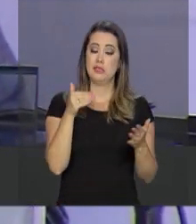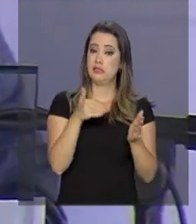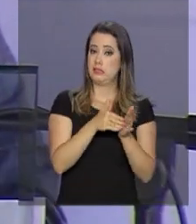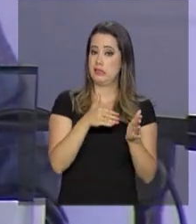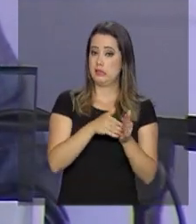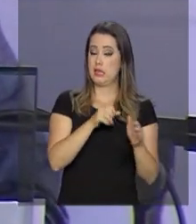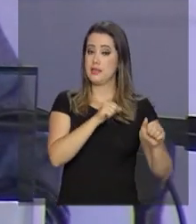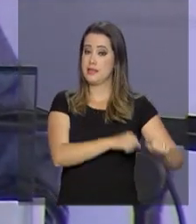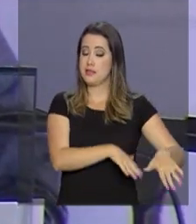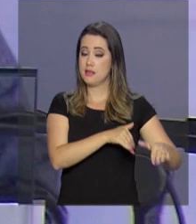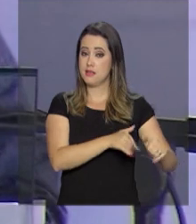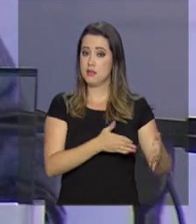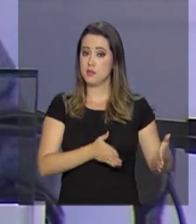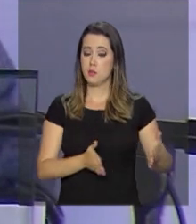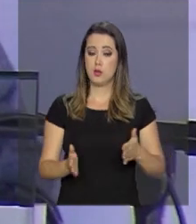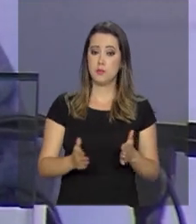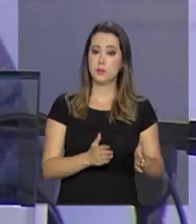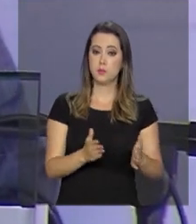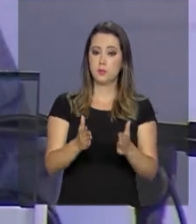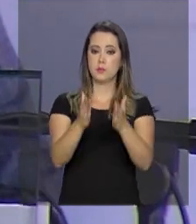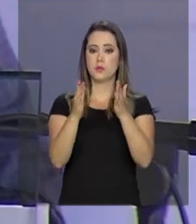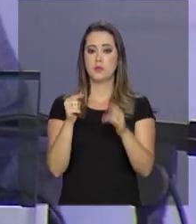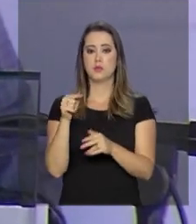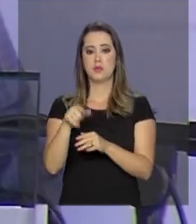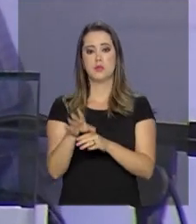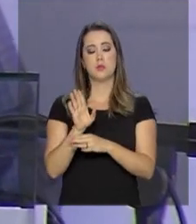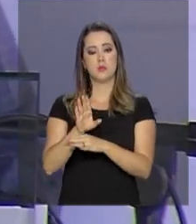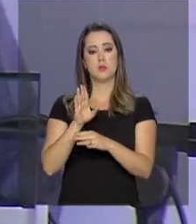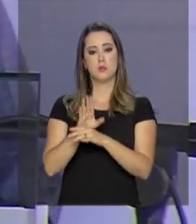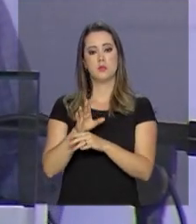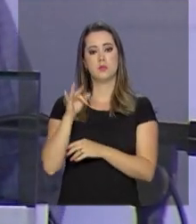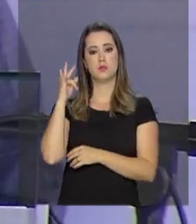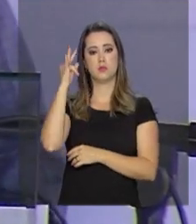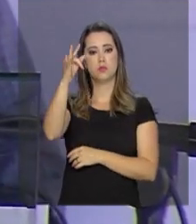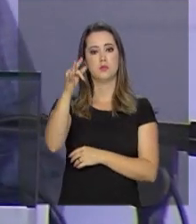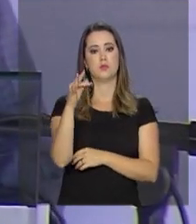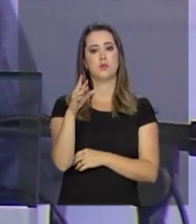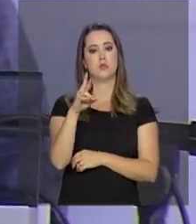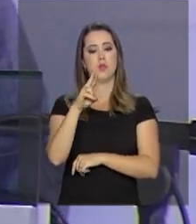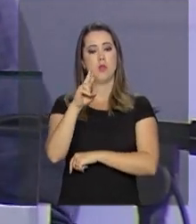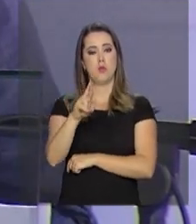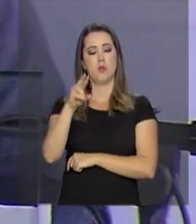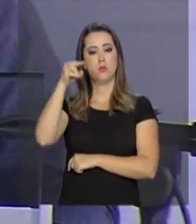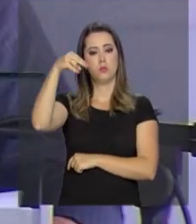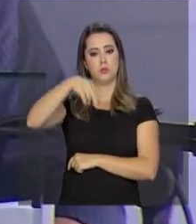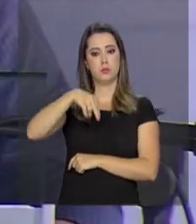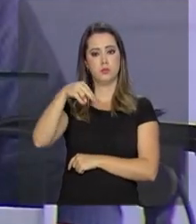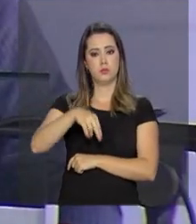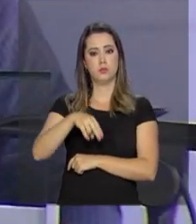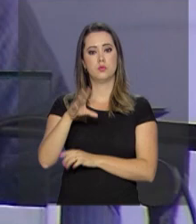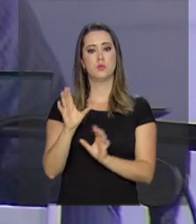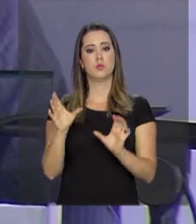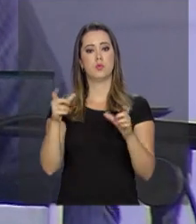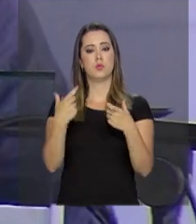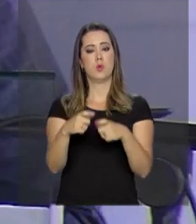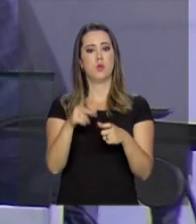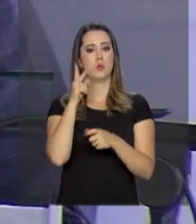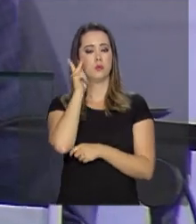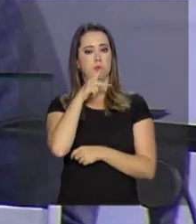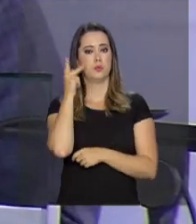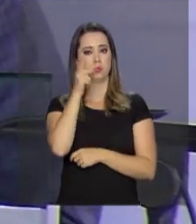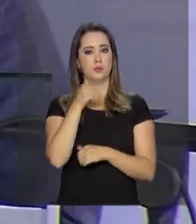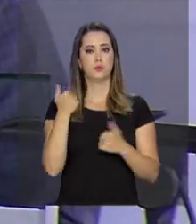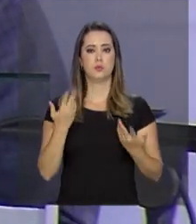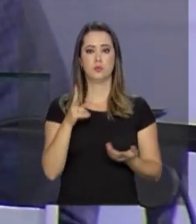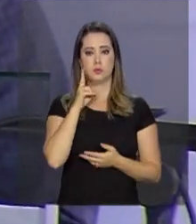setembro e seguirá o seu caminho para contemplar futuramente o rio grande do norte e uma boa parte da paraíba